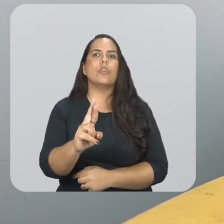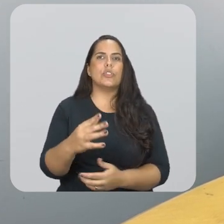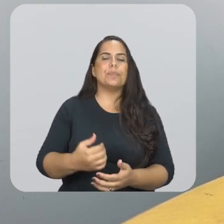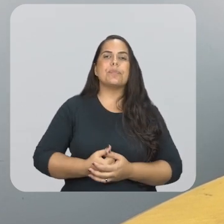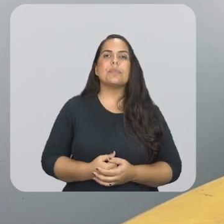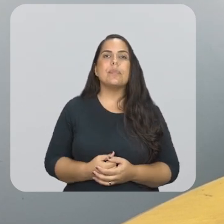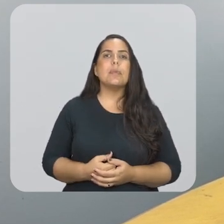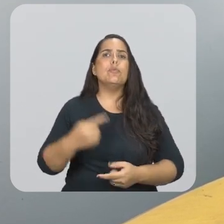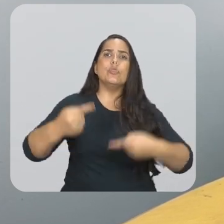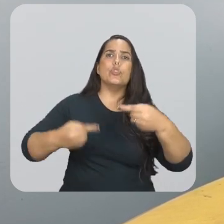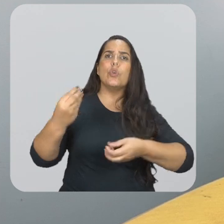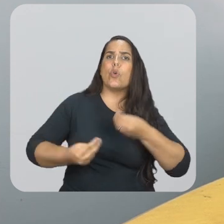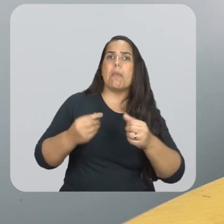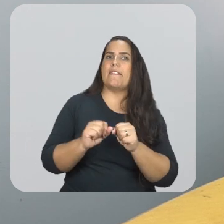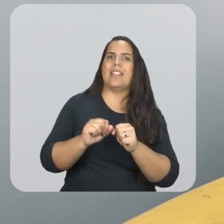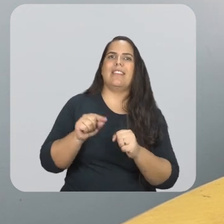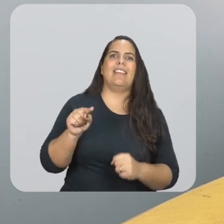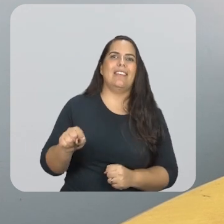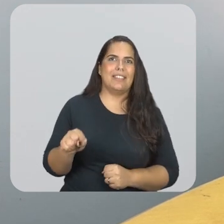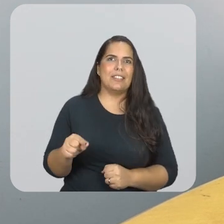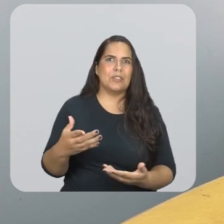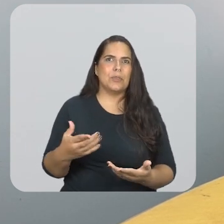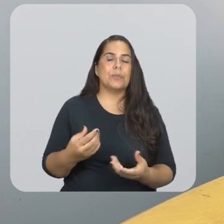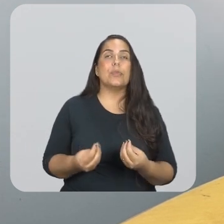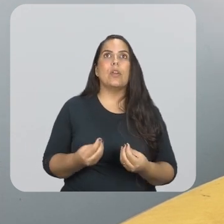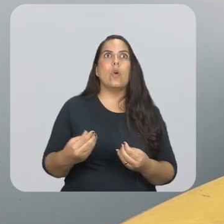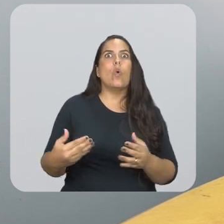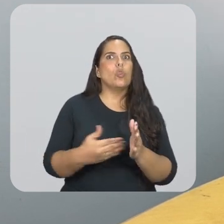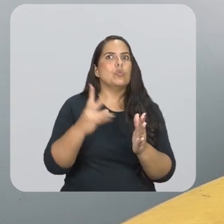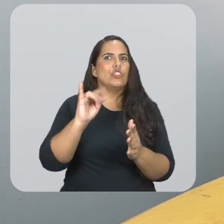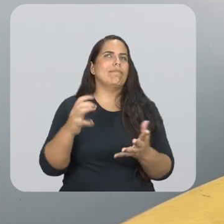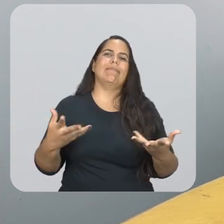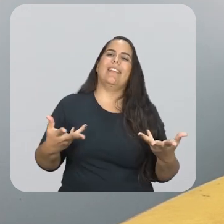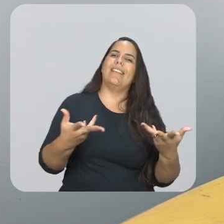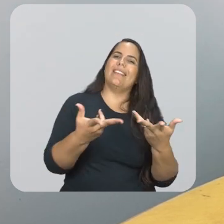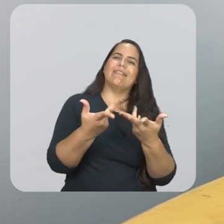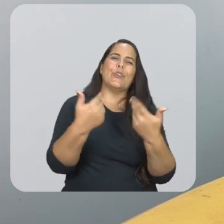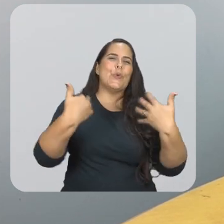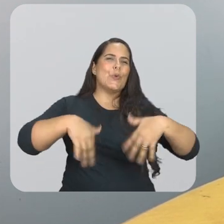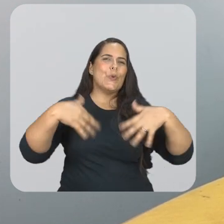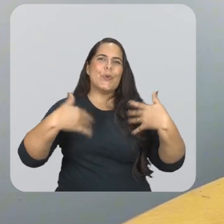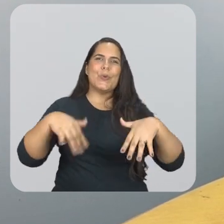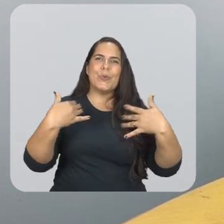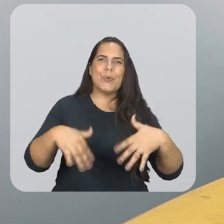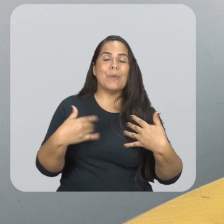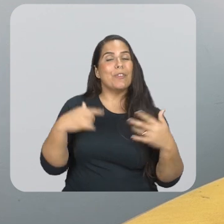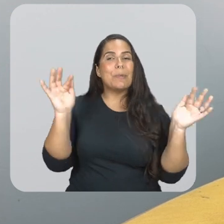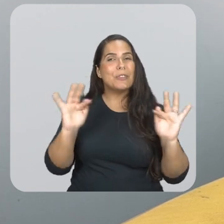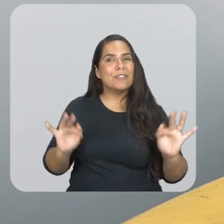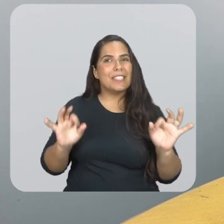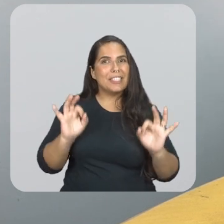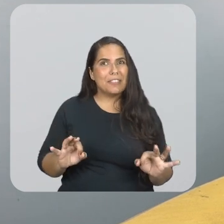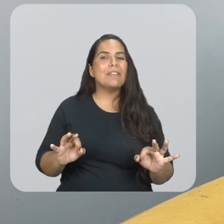que é a ABAP, para discutir como que a gente vai fazer isso dentro da propriedade intelectual. Foi no último dia, foi incrível, uma mesa incrível, e eu fiquei